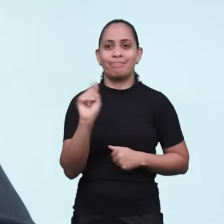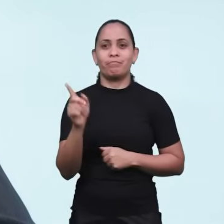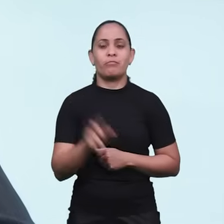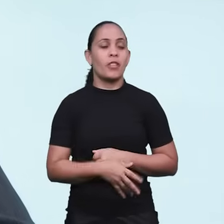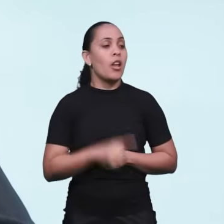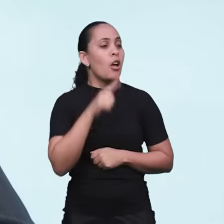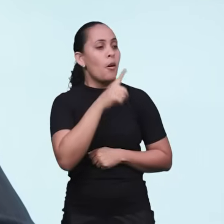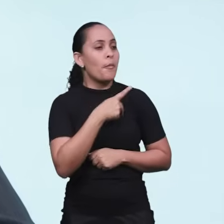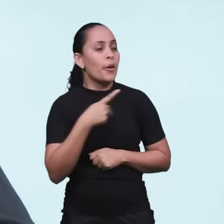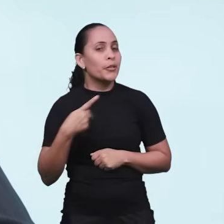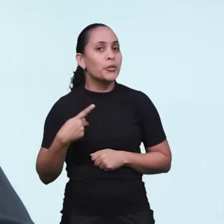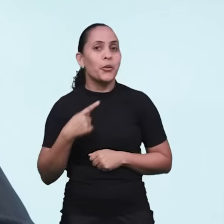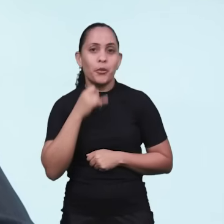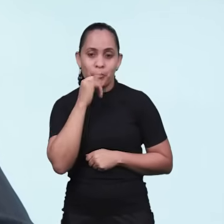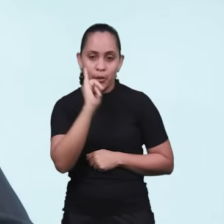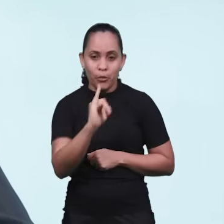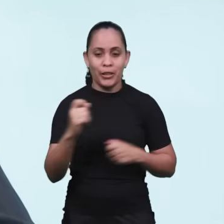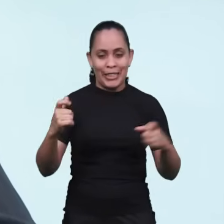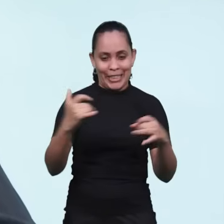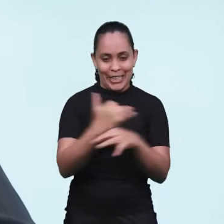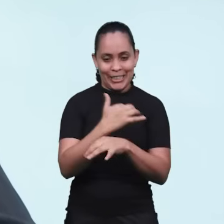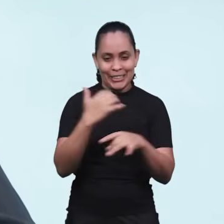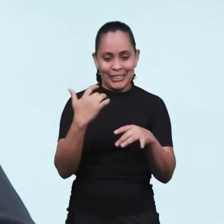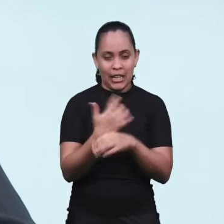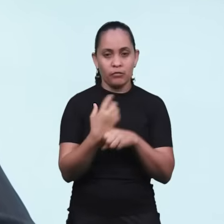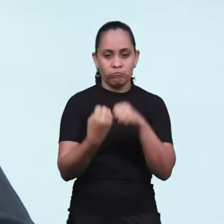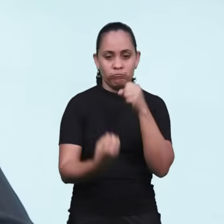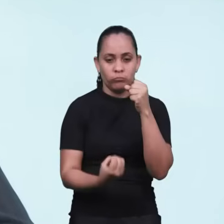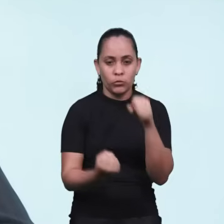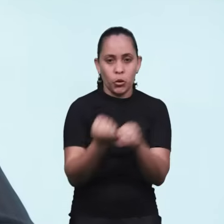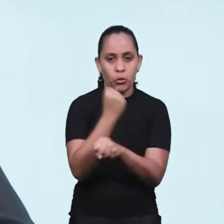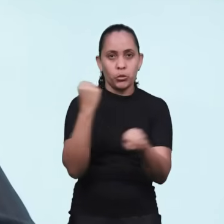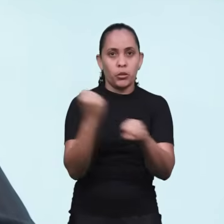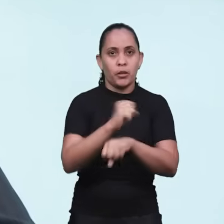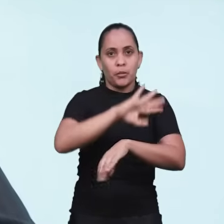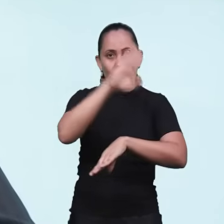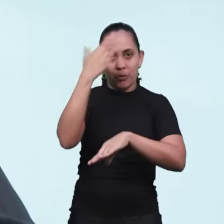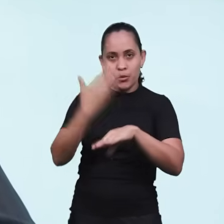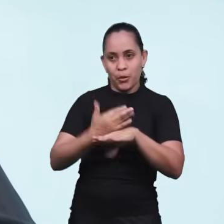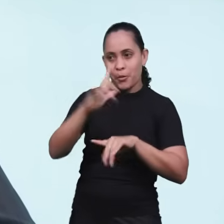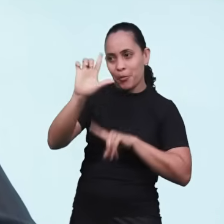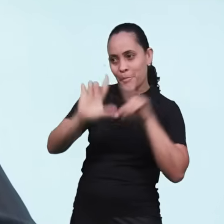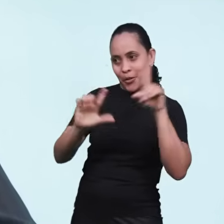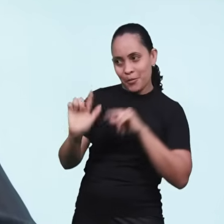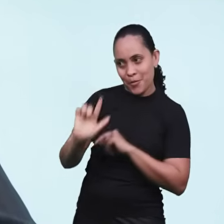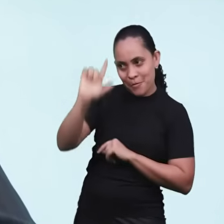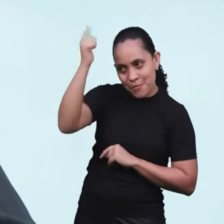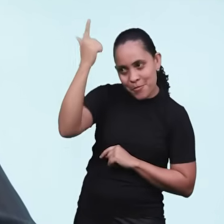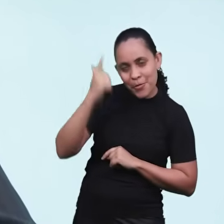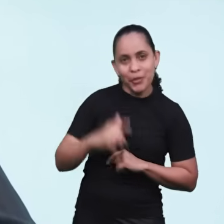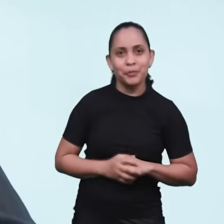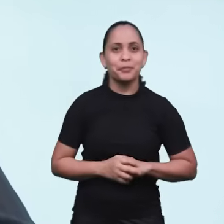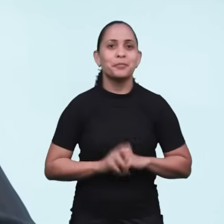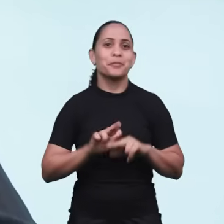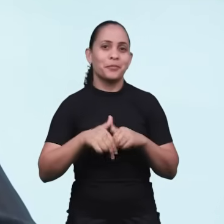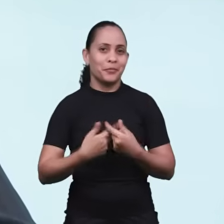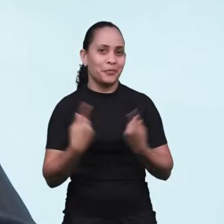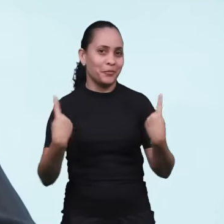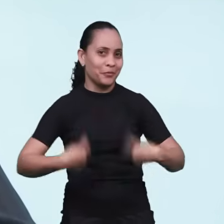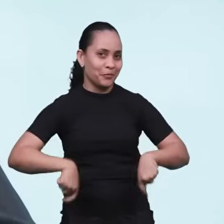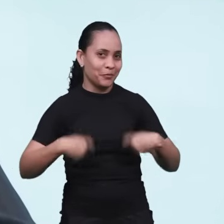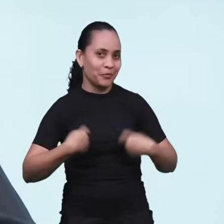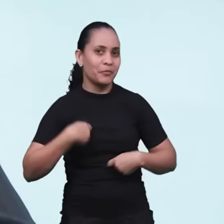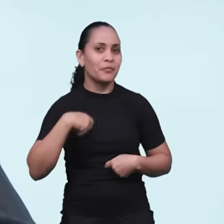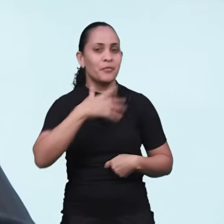falou, né, da cidade edificada sobre o monte, vai ser o tema do nosso próximo programa. É por isso que é necessário, né, aqueles que estão